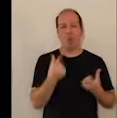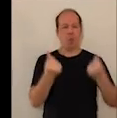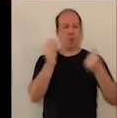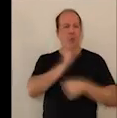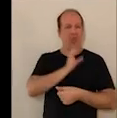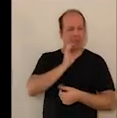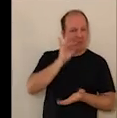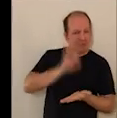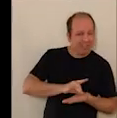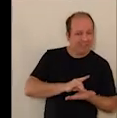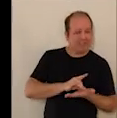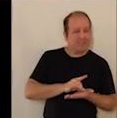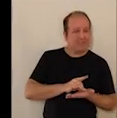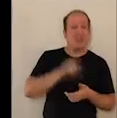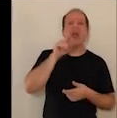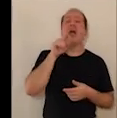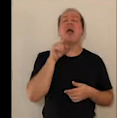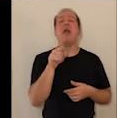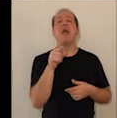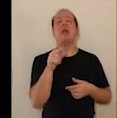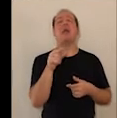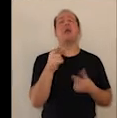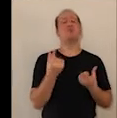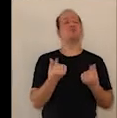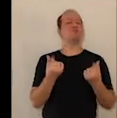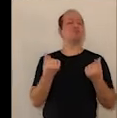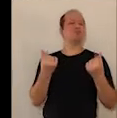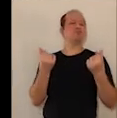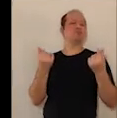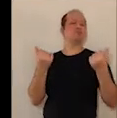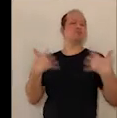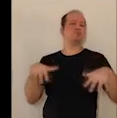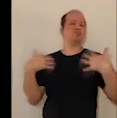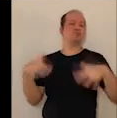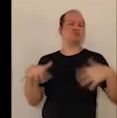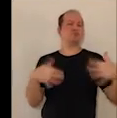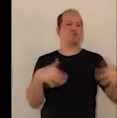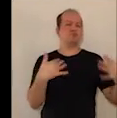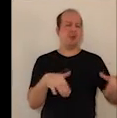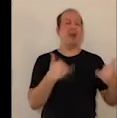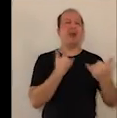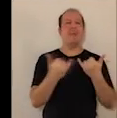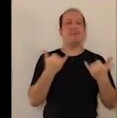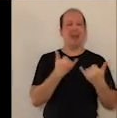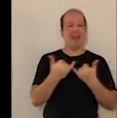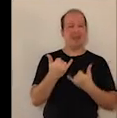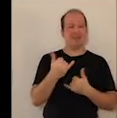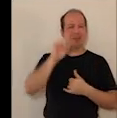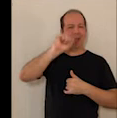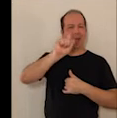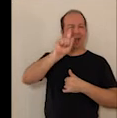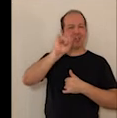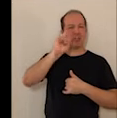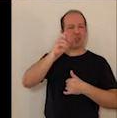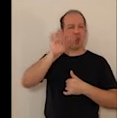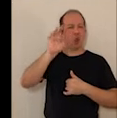verdade. Ele é o grão-vizir dos usurários, o papa do agiota. Você acha também